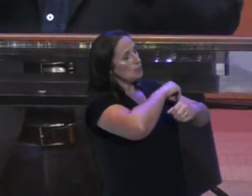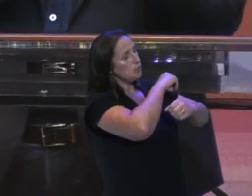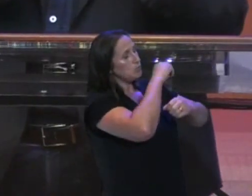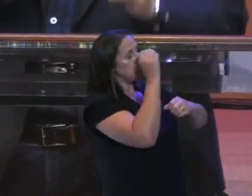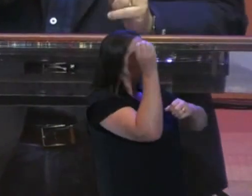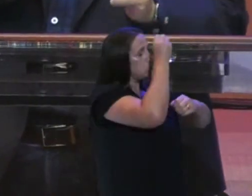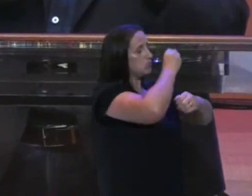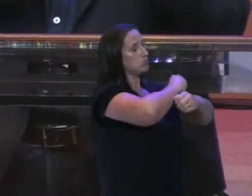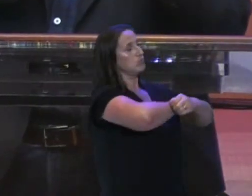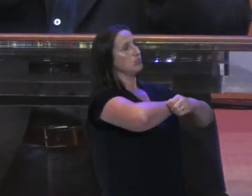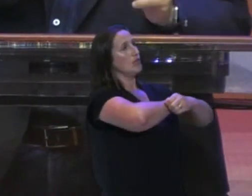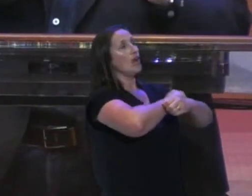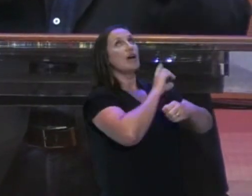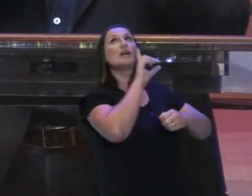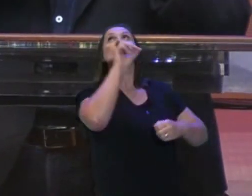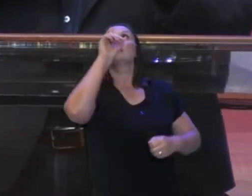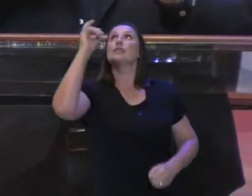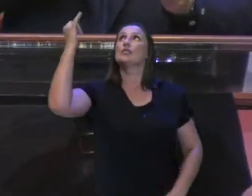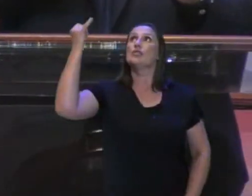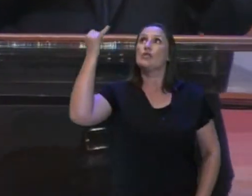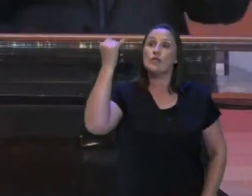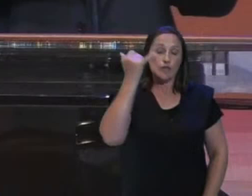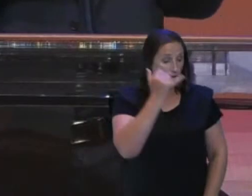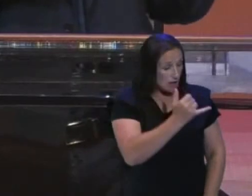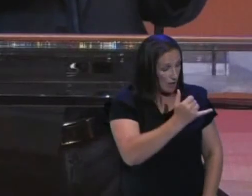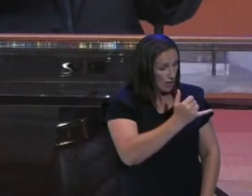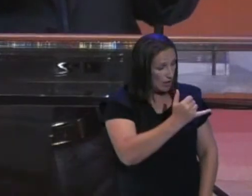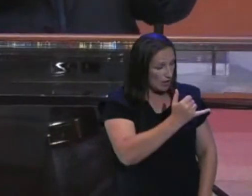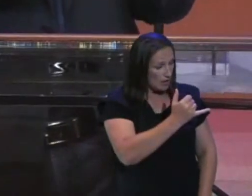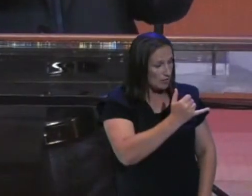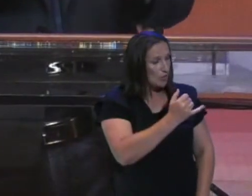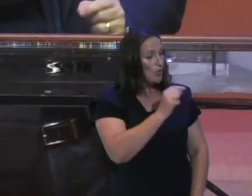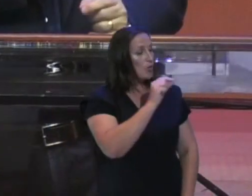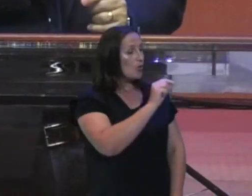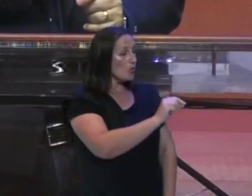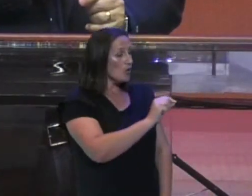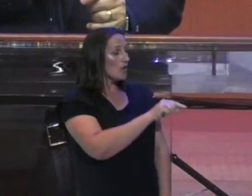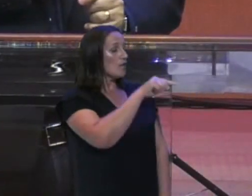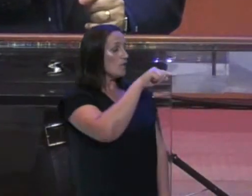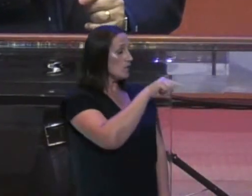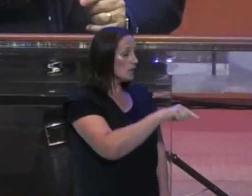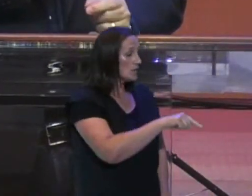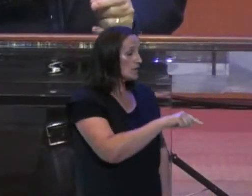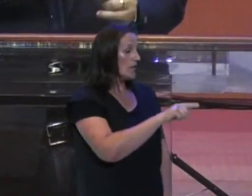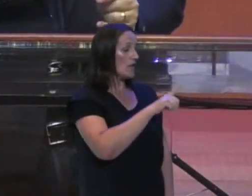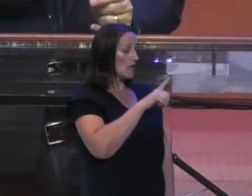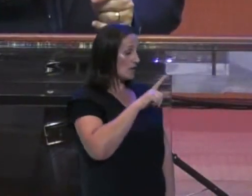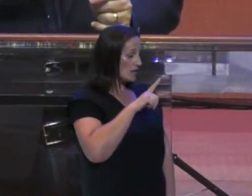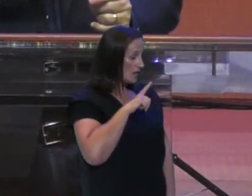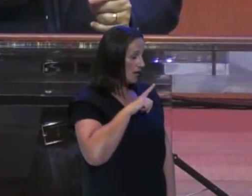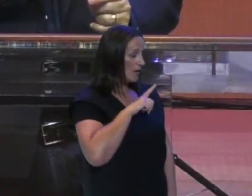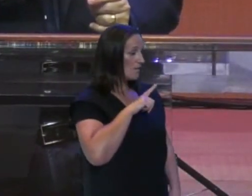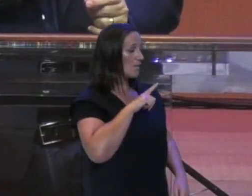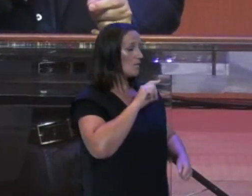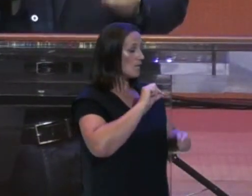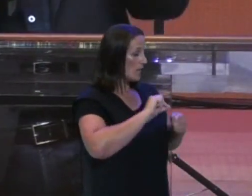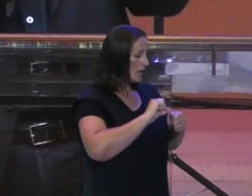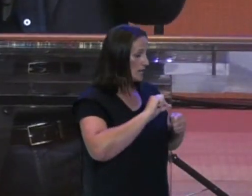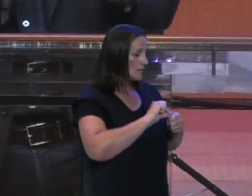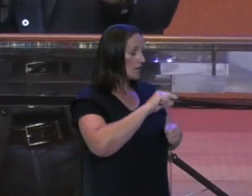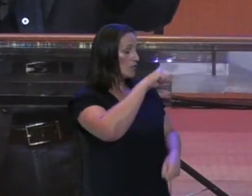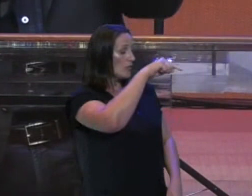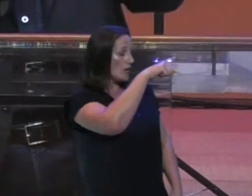que você está fazendo aqui, Elias? Olha que pergunta,